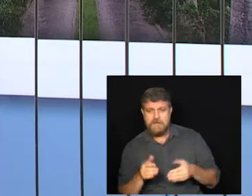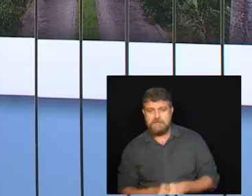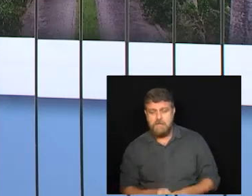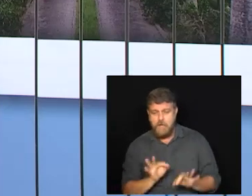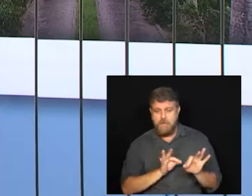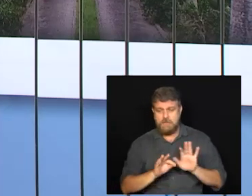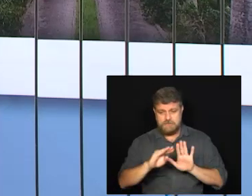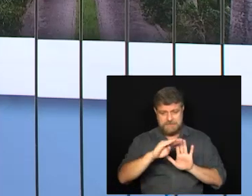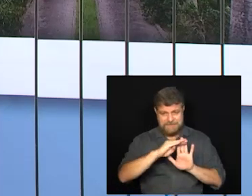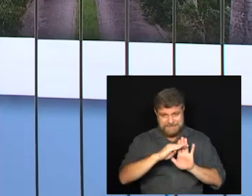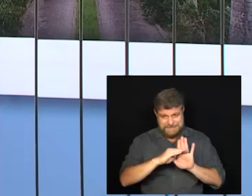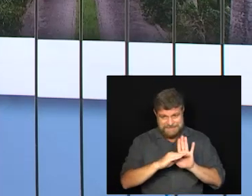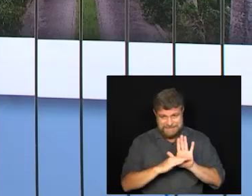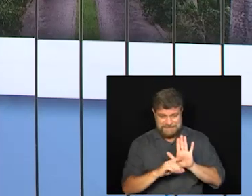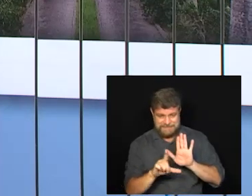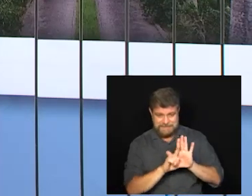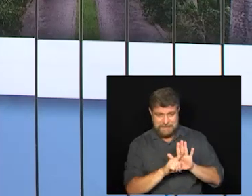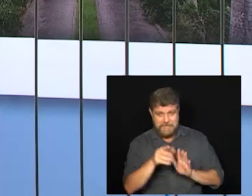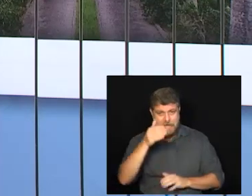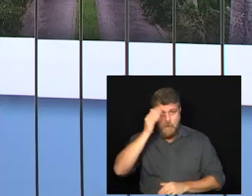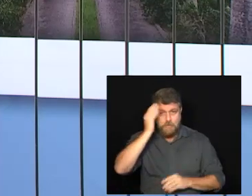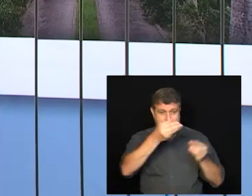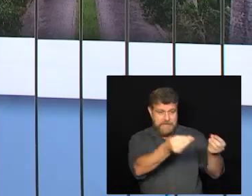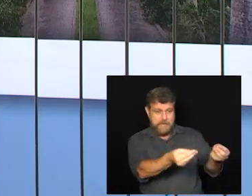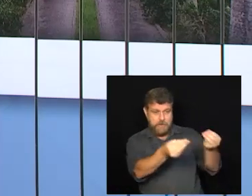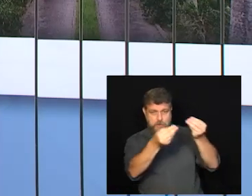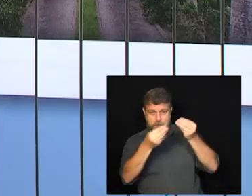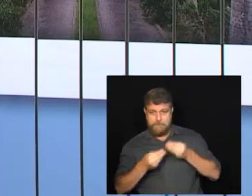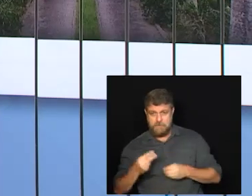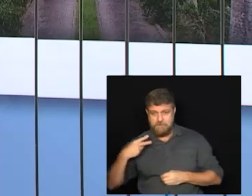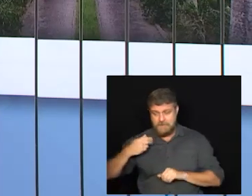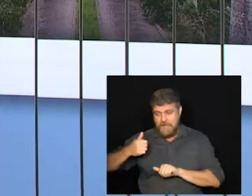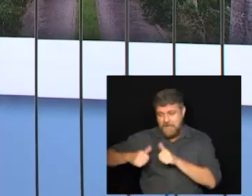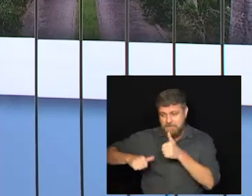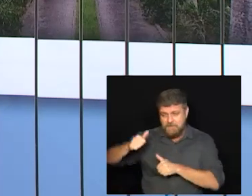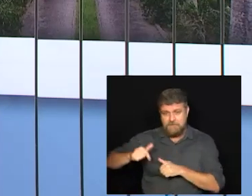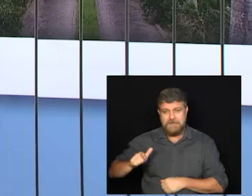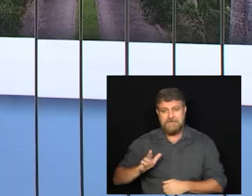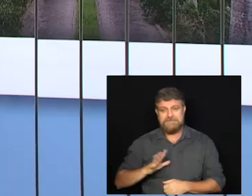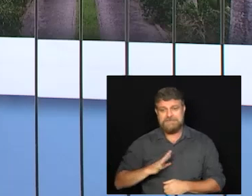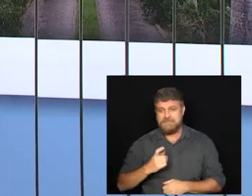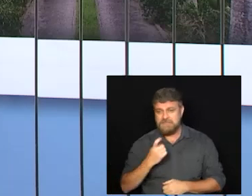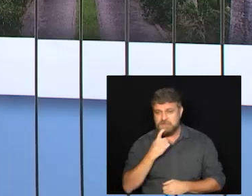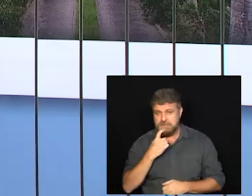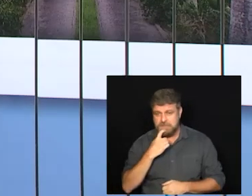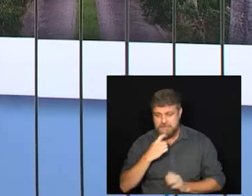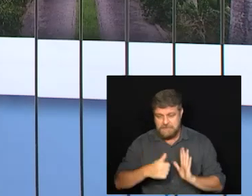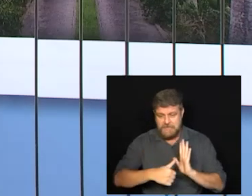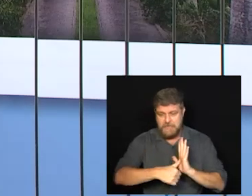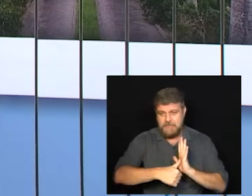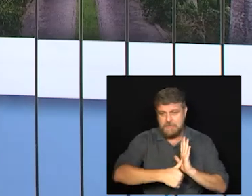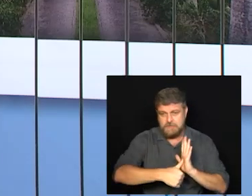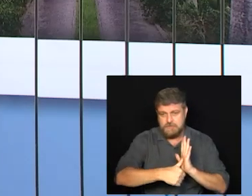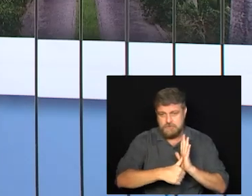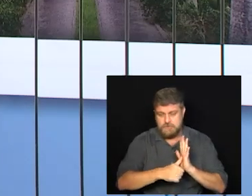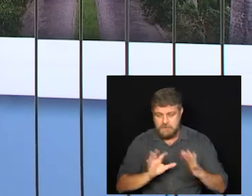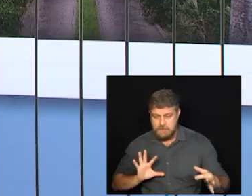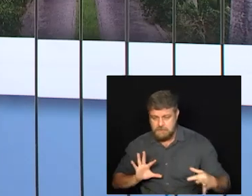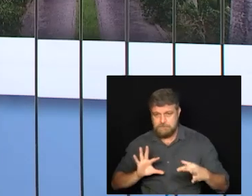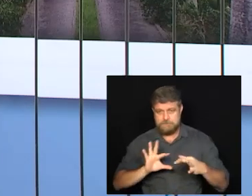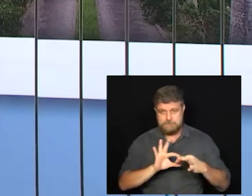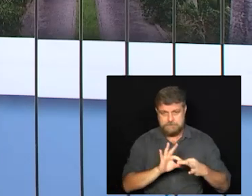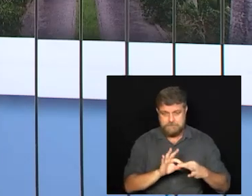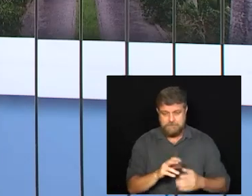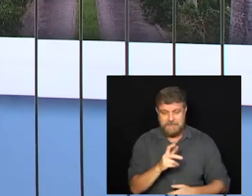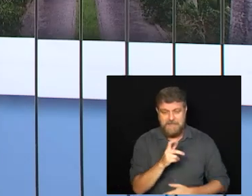de um projeto de lei enviado pelo prefeito que inclui Campinas, aí dá a possibilidade da cidade de fazer a